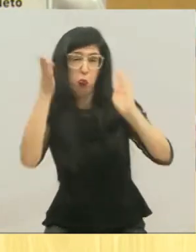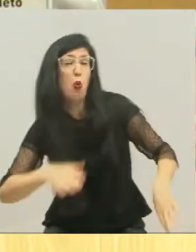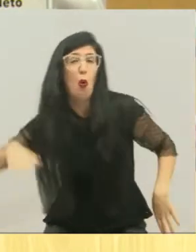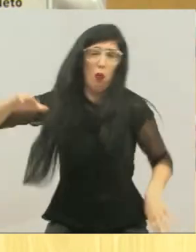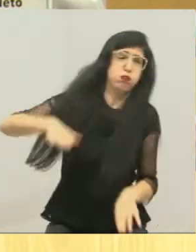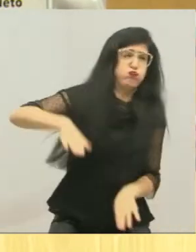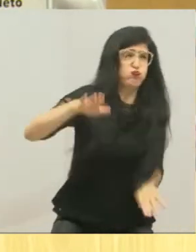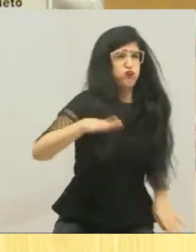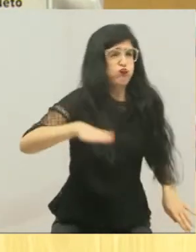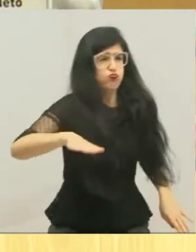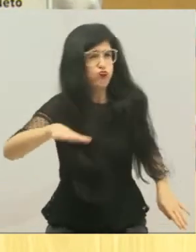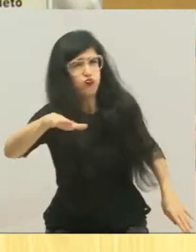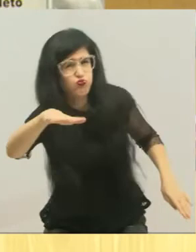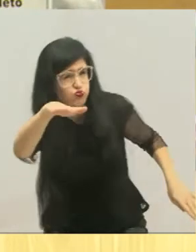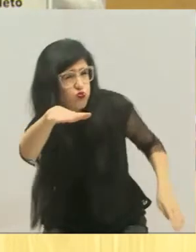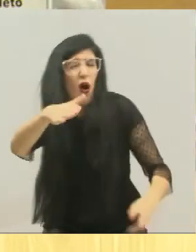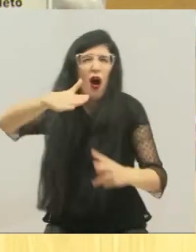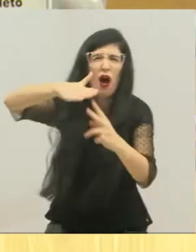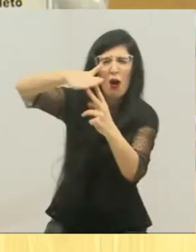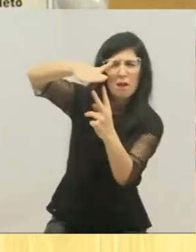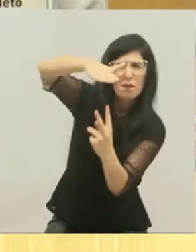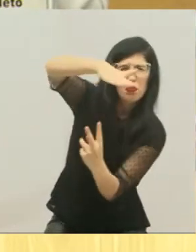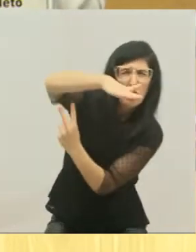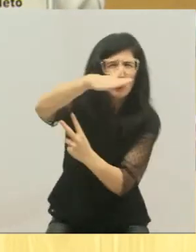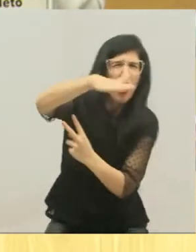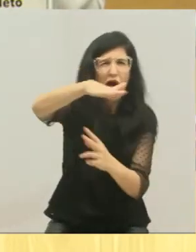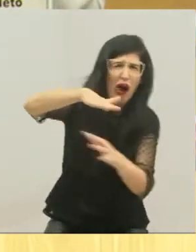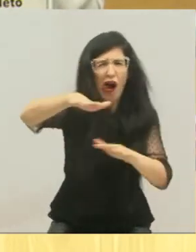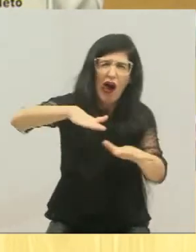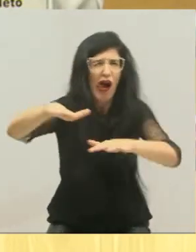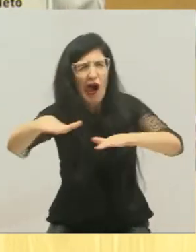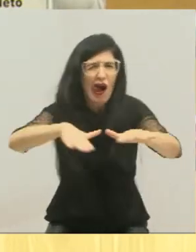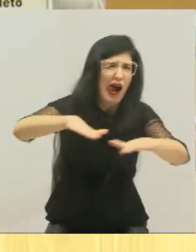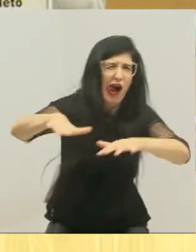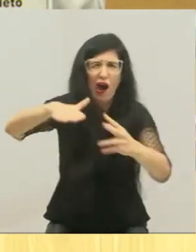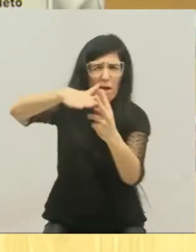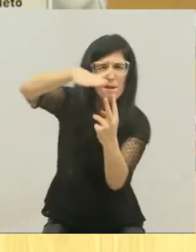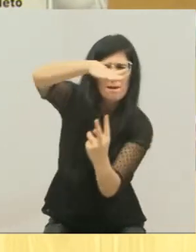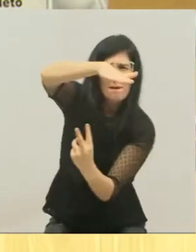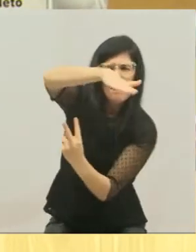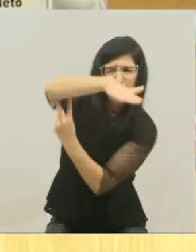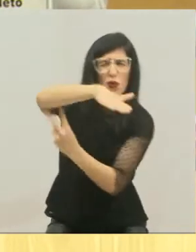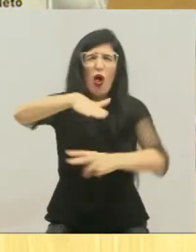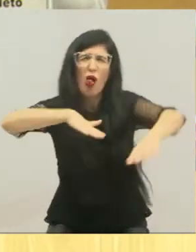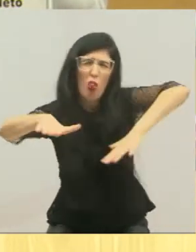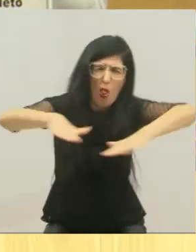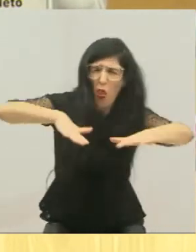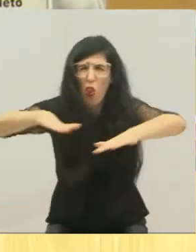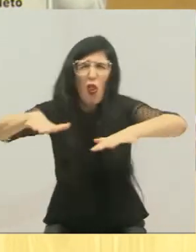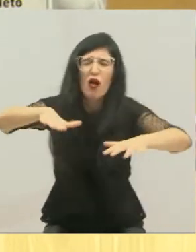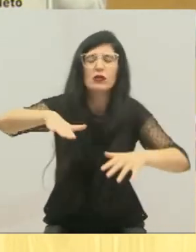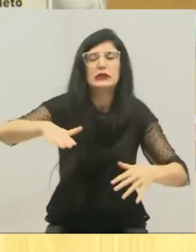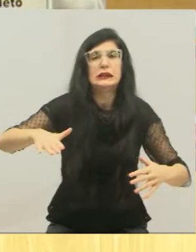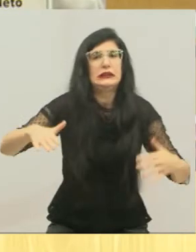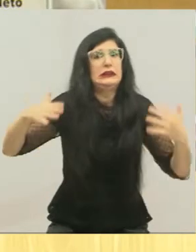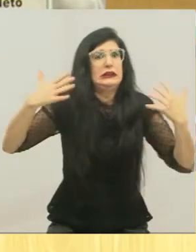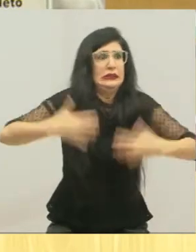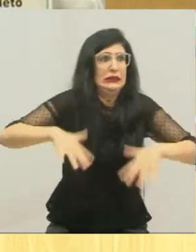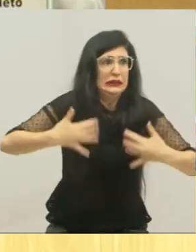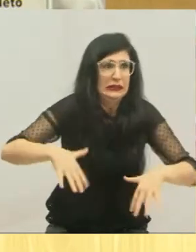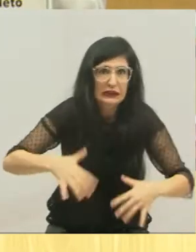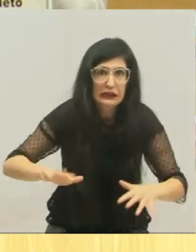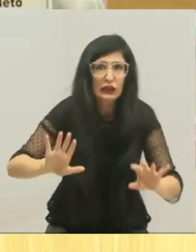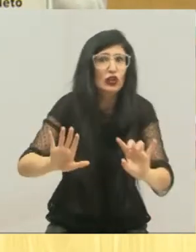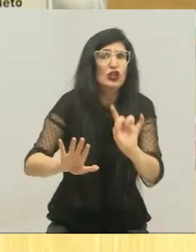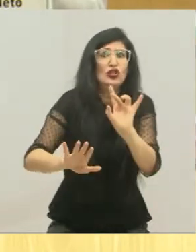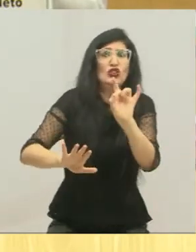trafegou, comprometendo toda a estrutura. Solicitamos ainda a implantação de limitadores na ponte, possibilitando a passagem